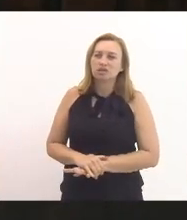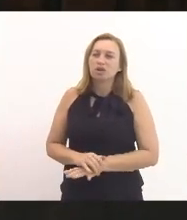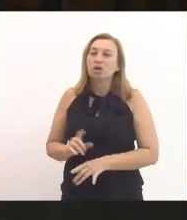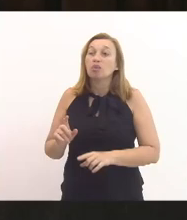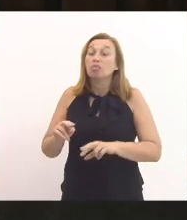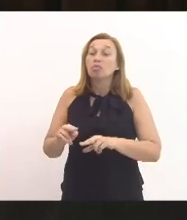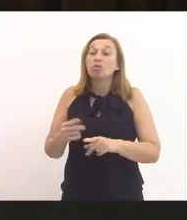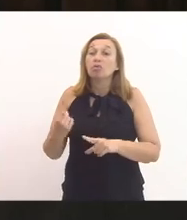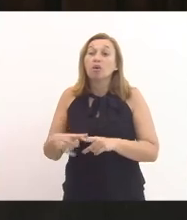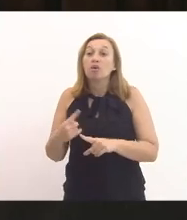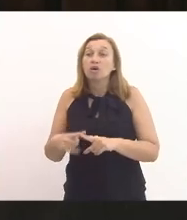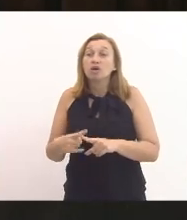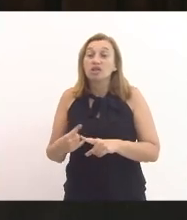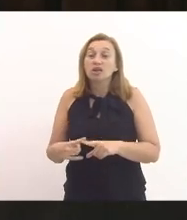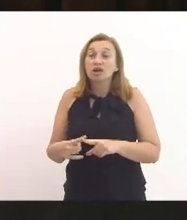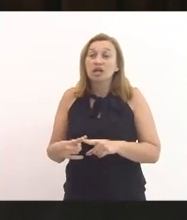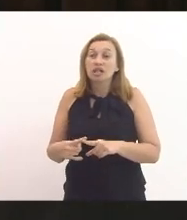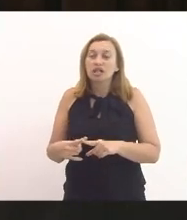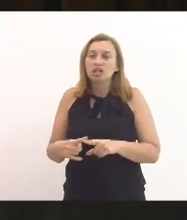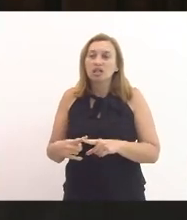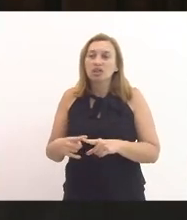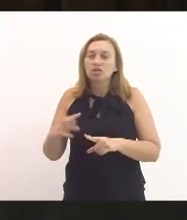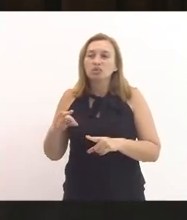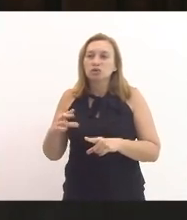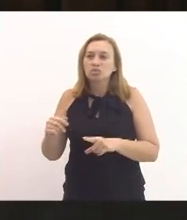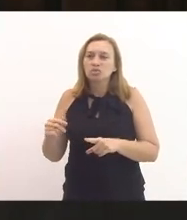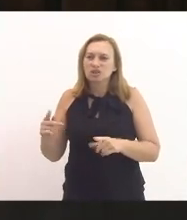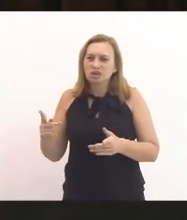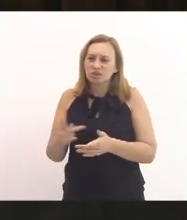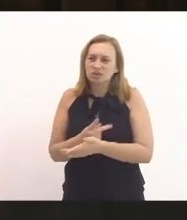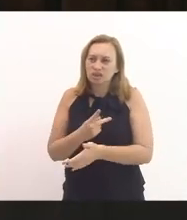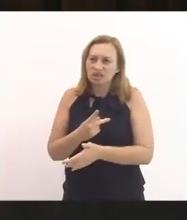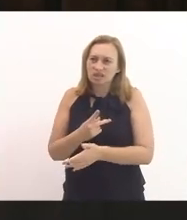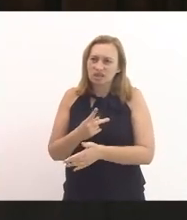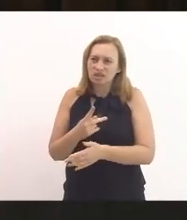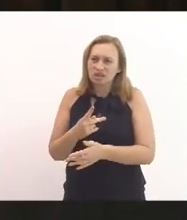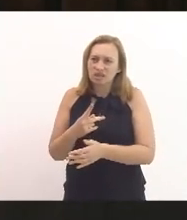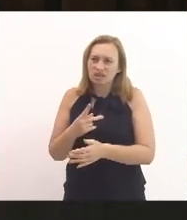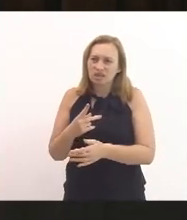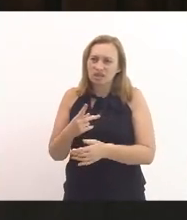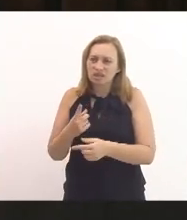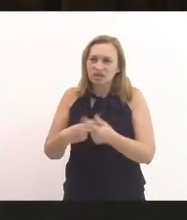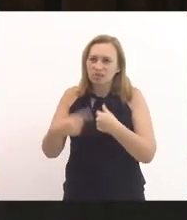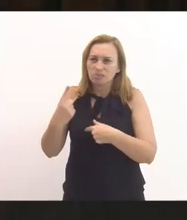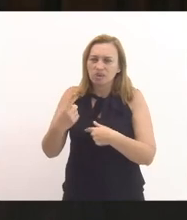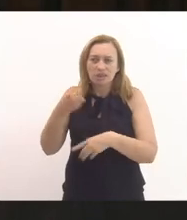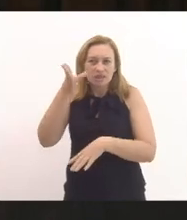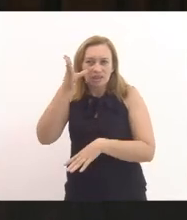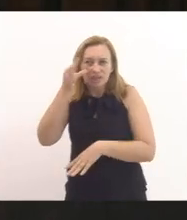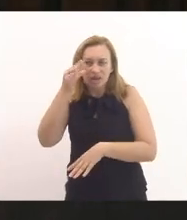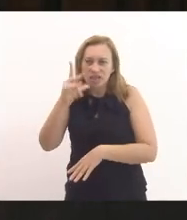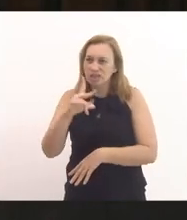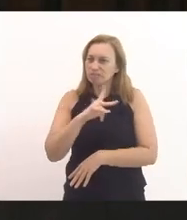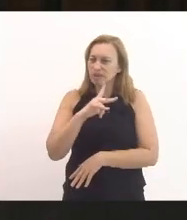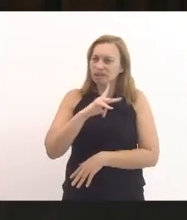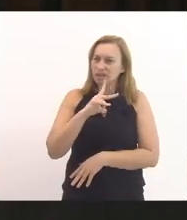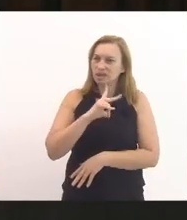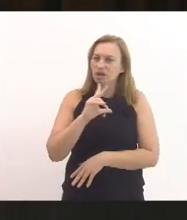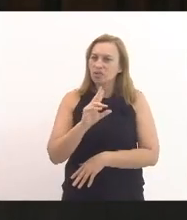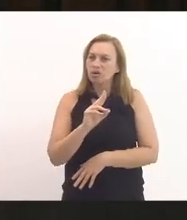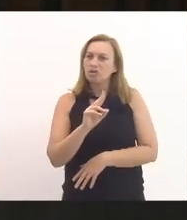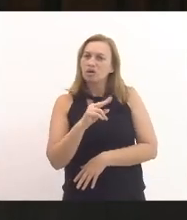em causa superam em muito os nossos interesses privados sejam eles